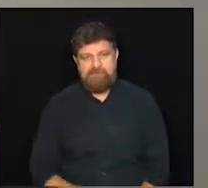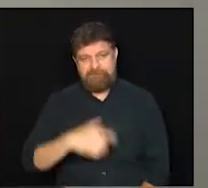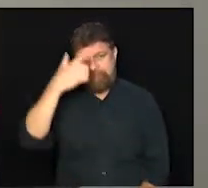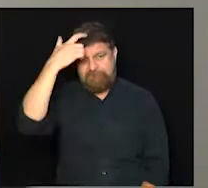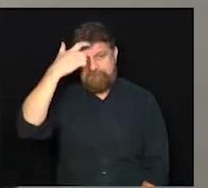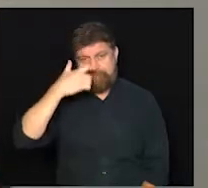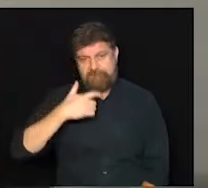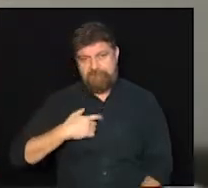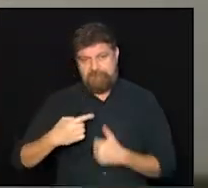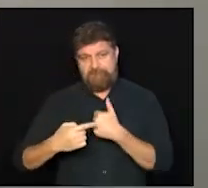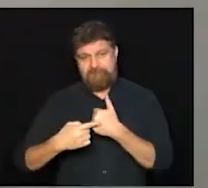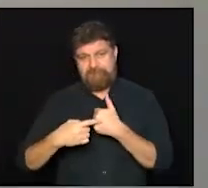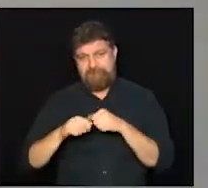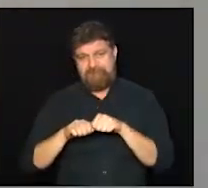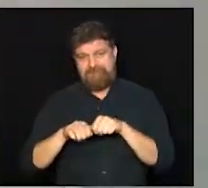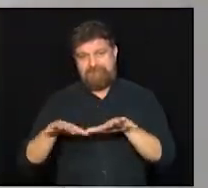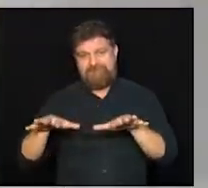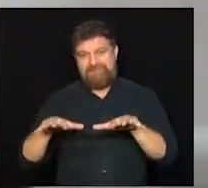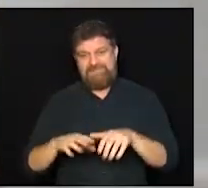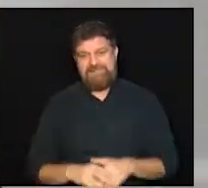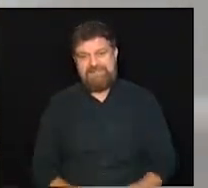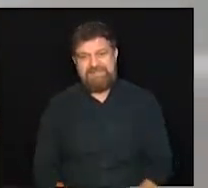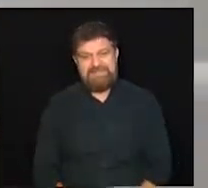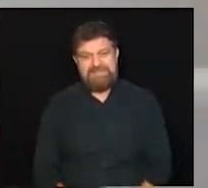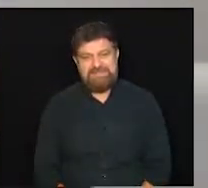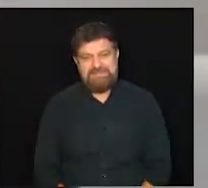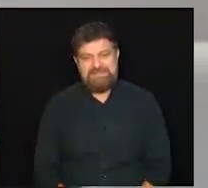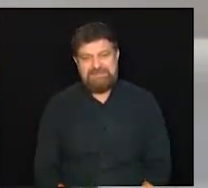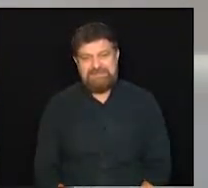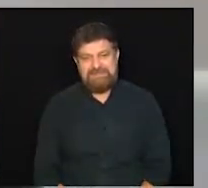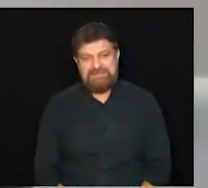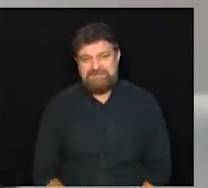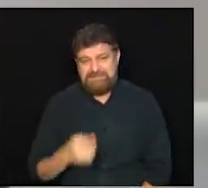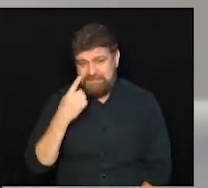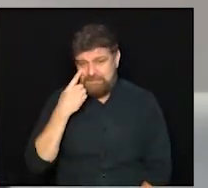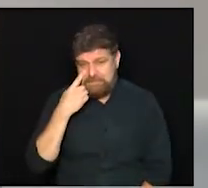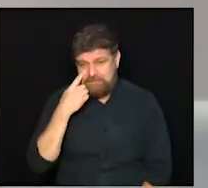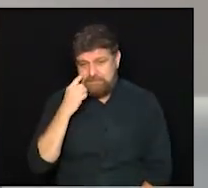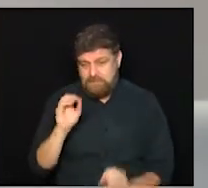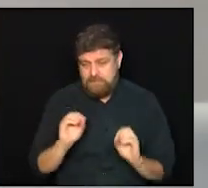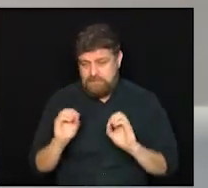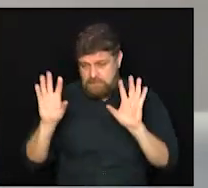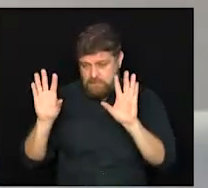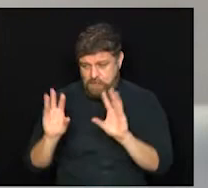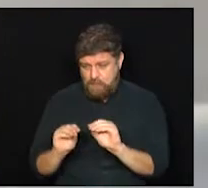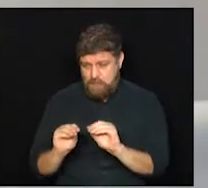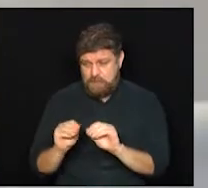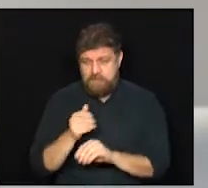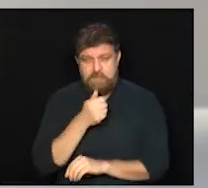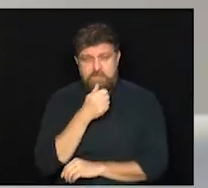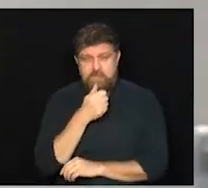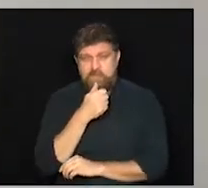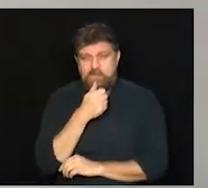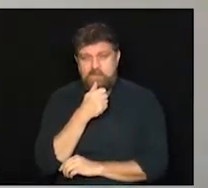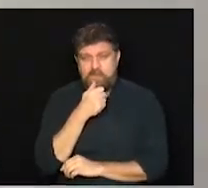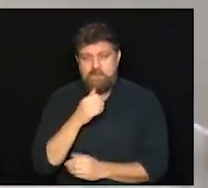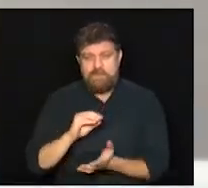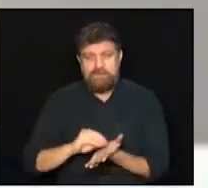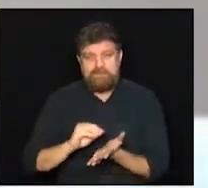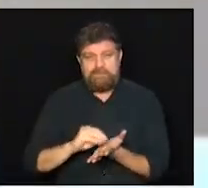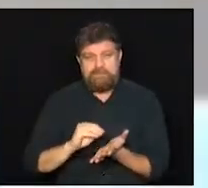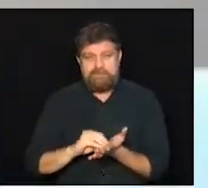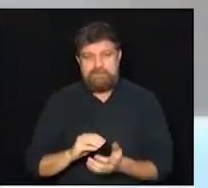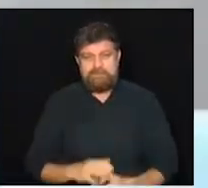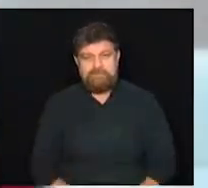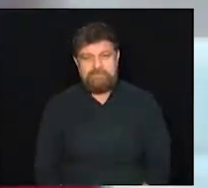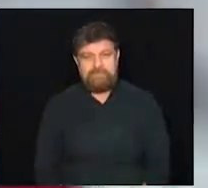compartilhei, esse é o problema. Não tá dando sinal de que está compartilhando aí? Não, ainda não. Talvez eu tenha